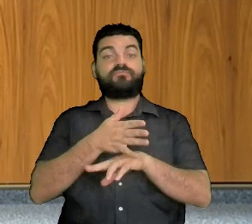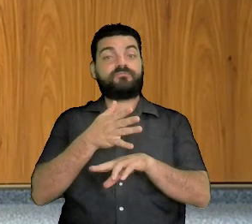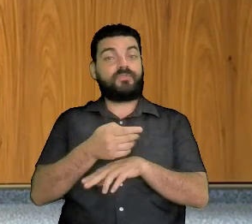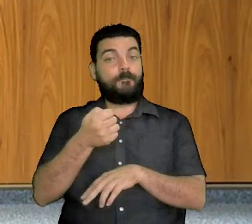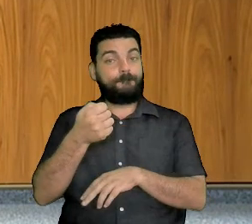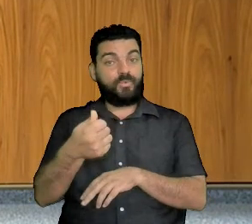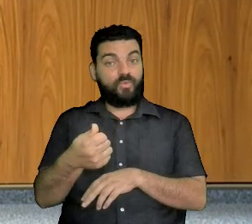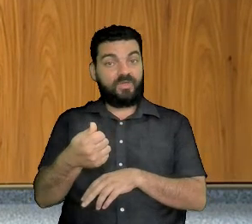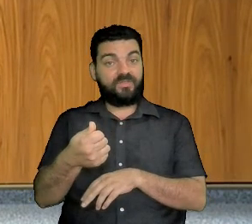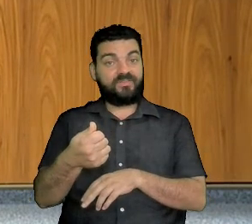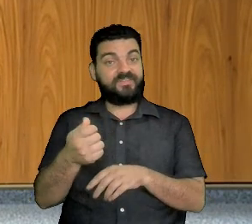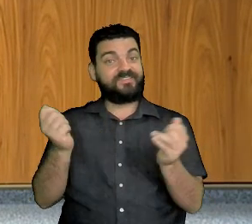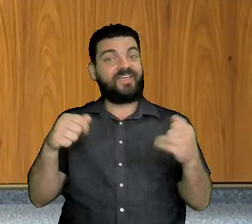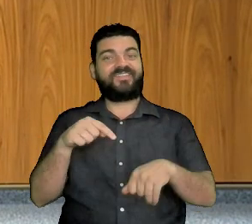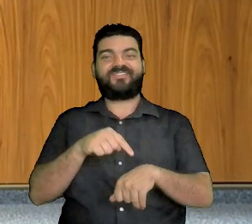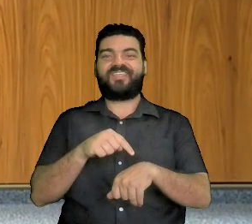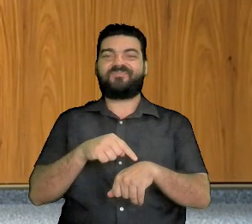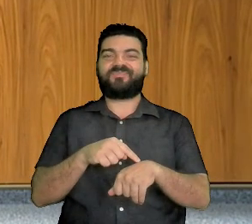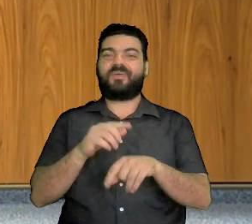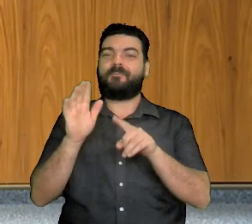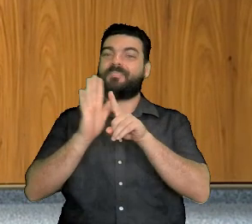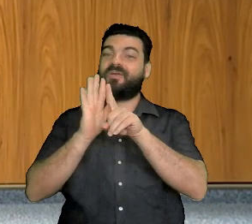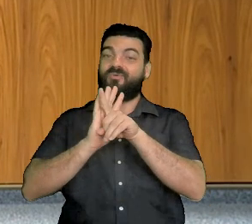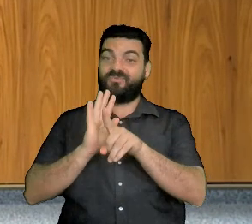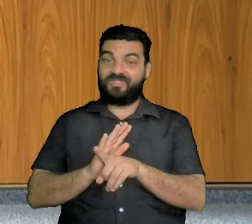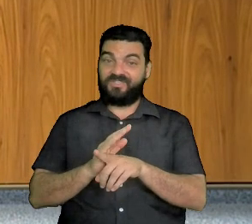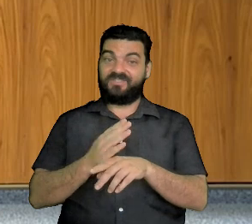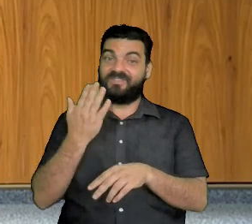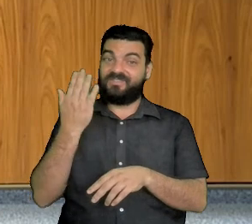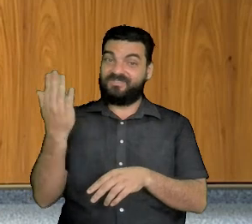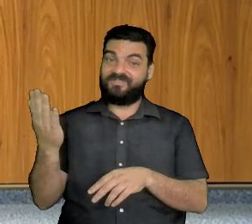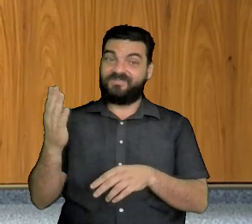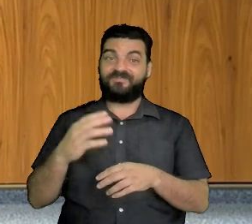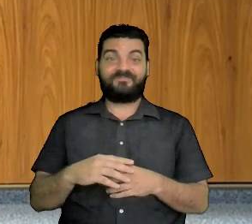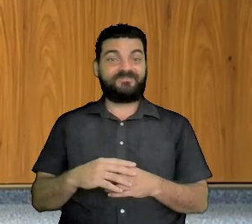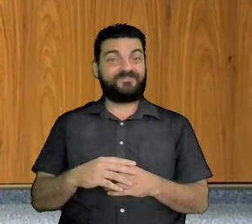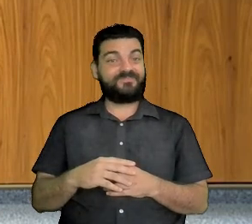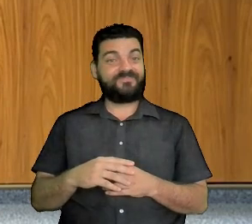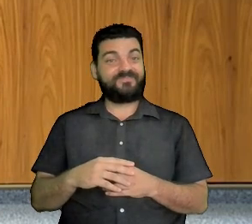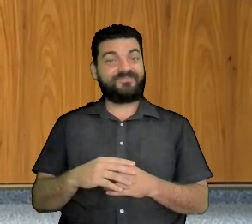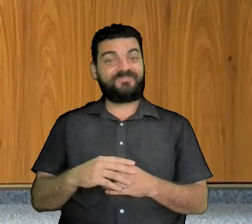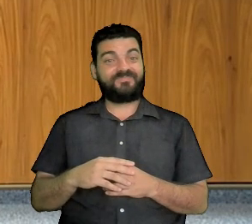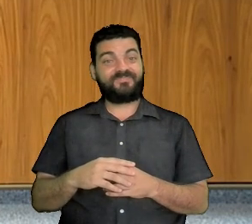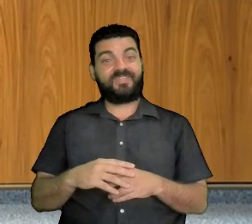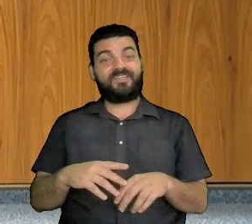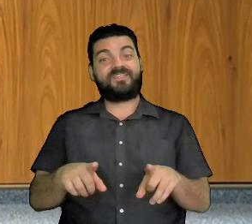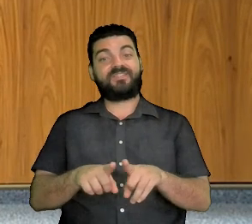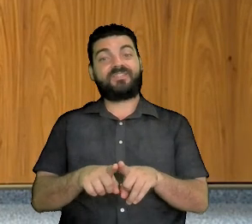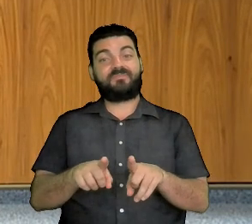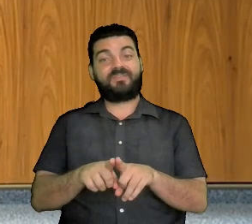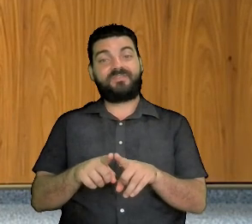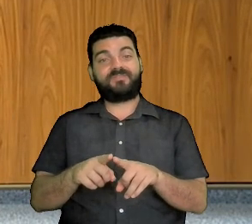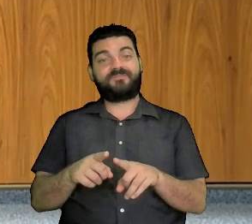que vou dar uma boa notícia, o que significa que a minha intervenção sendo pouca, haverá mais espaço para perguntas ao Dr.